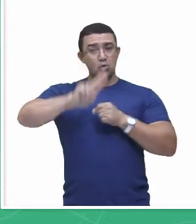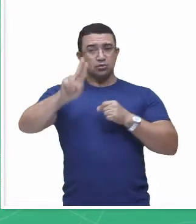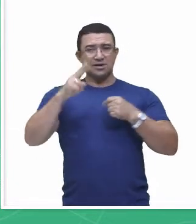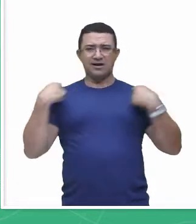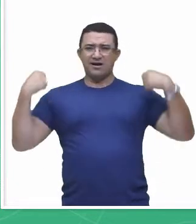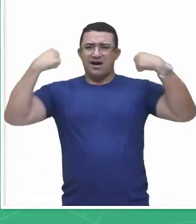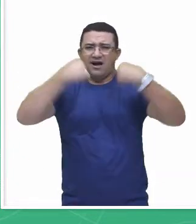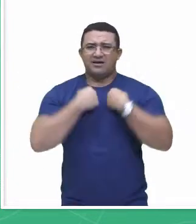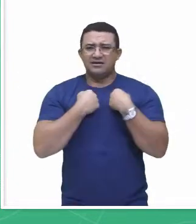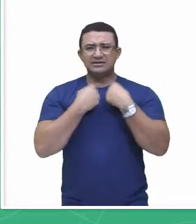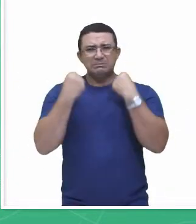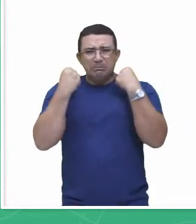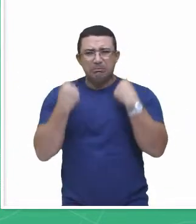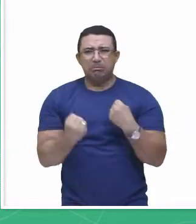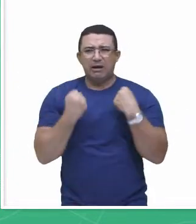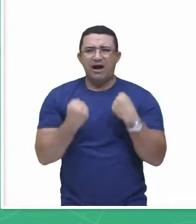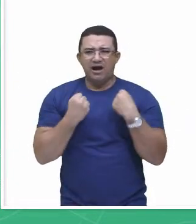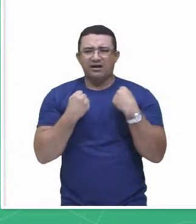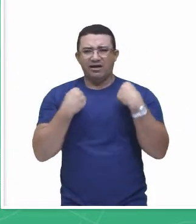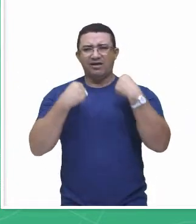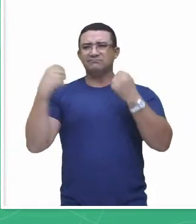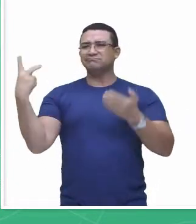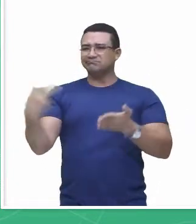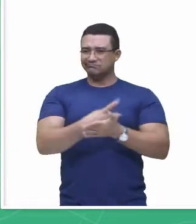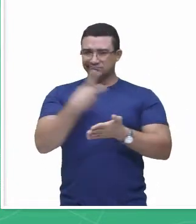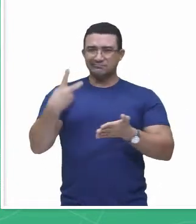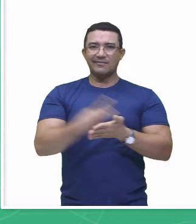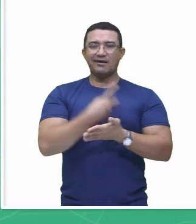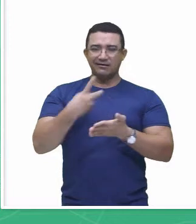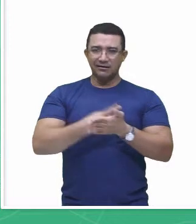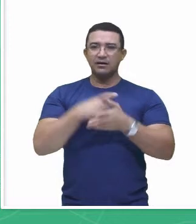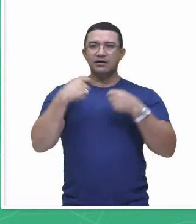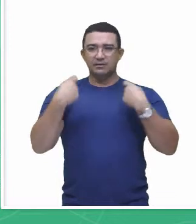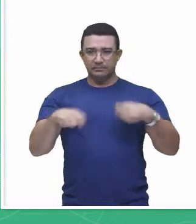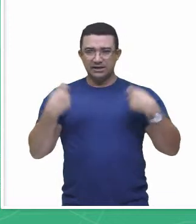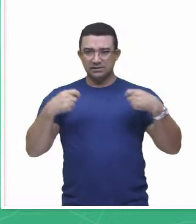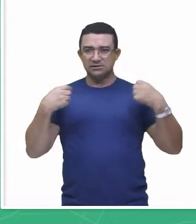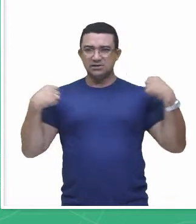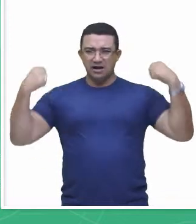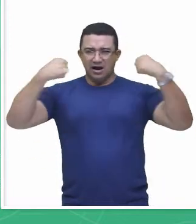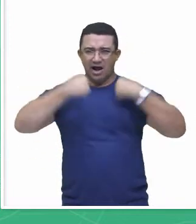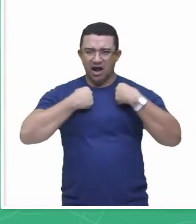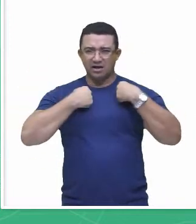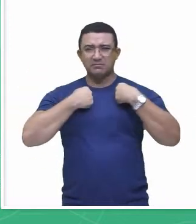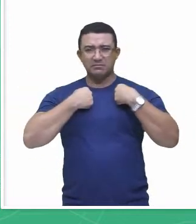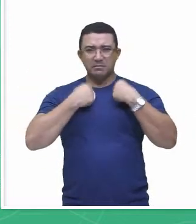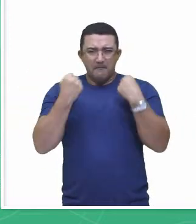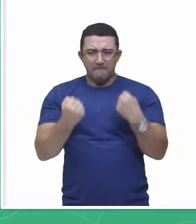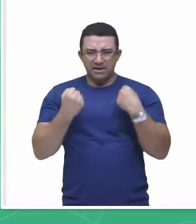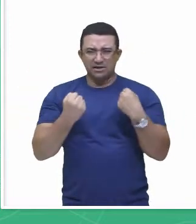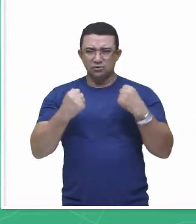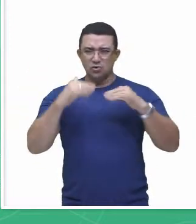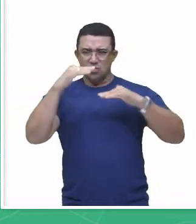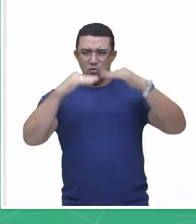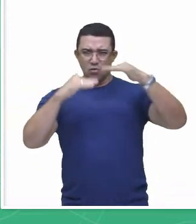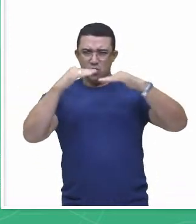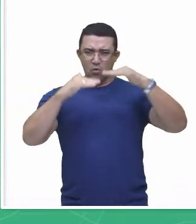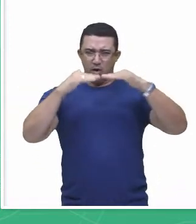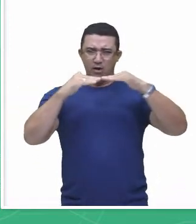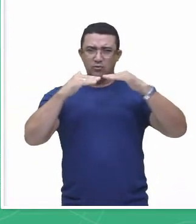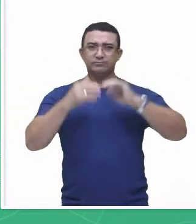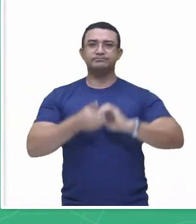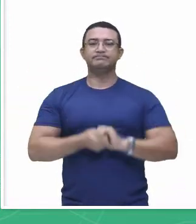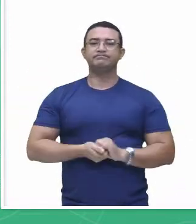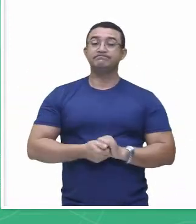mal distribuídas. A gente sabe que isso é errado. Tem que distribuir bem as cargas, então essa já não é a correta. Na